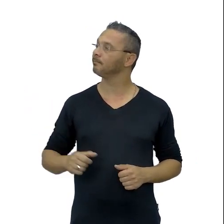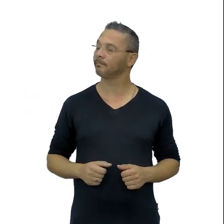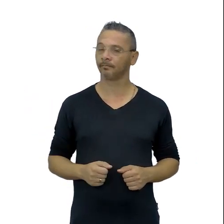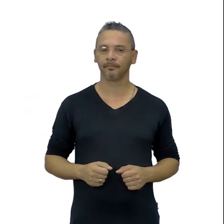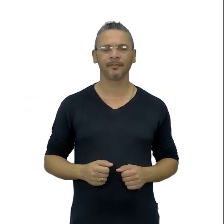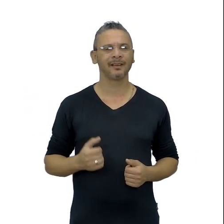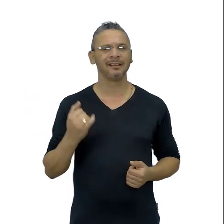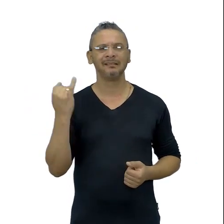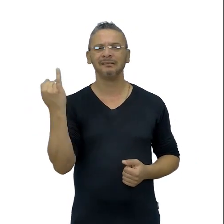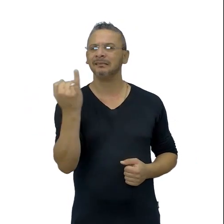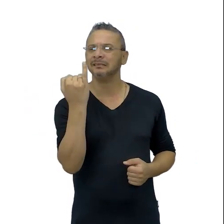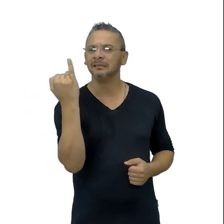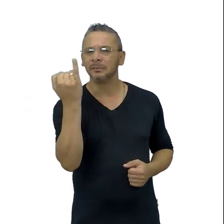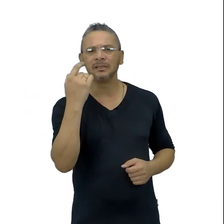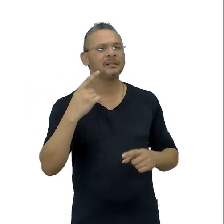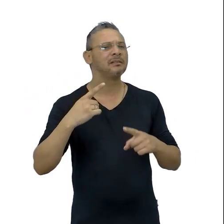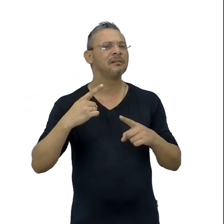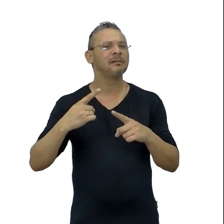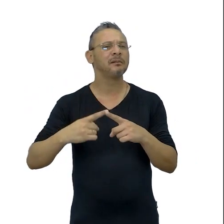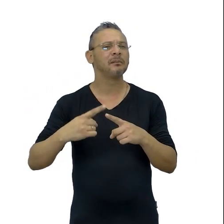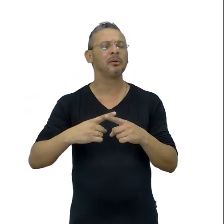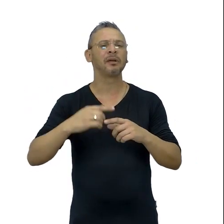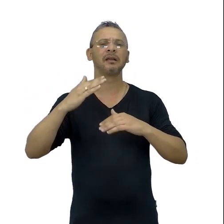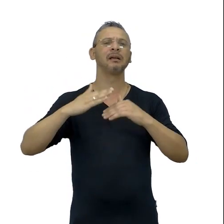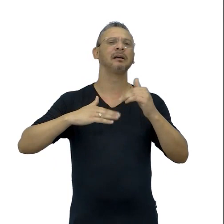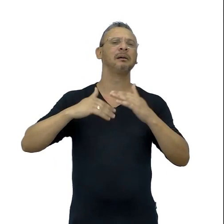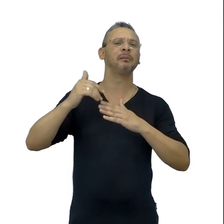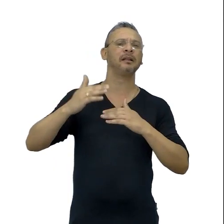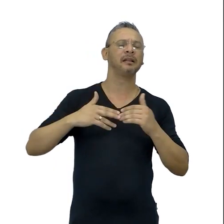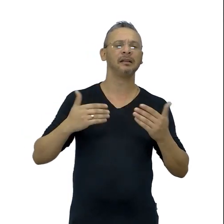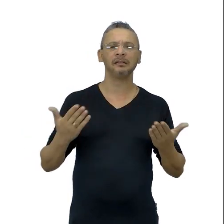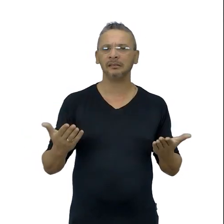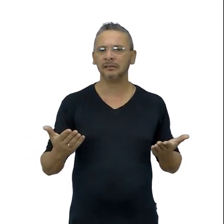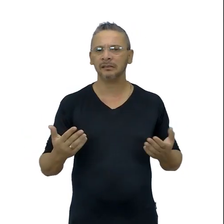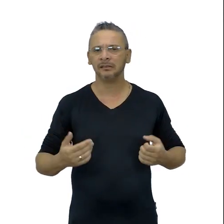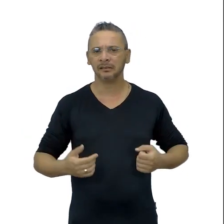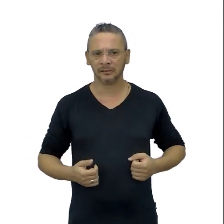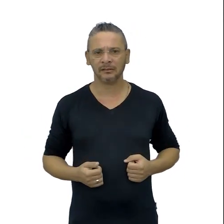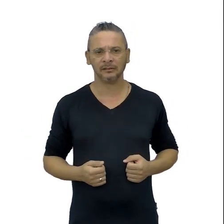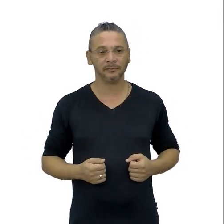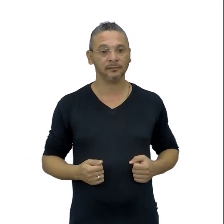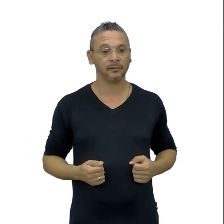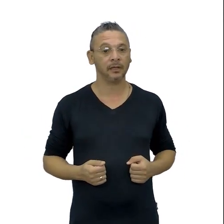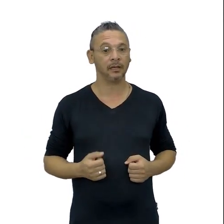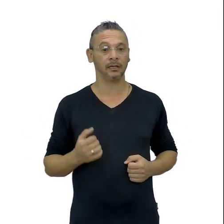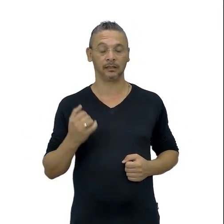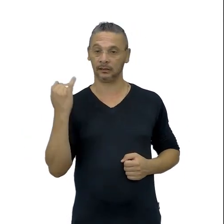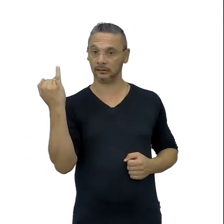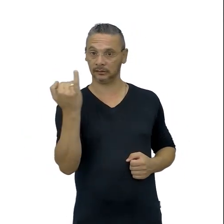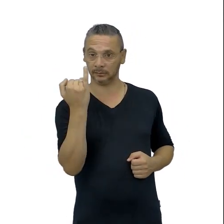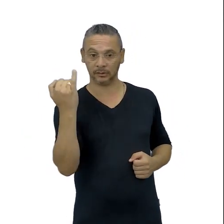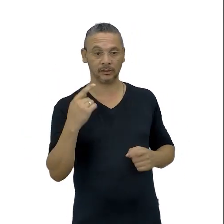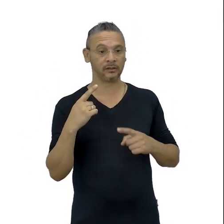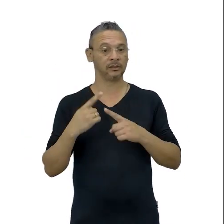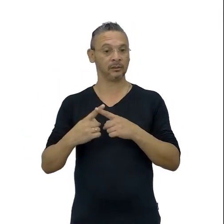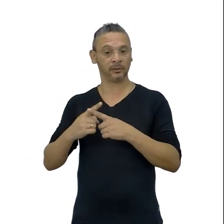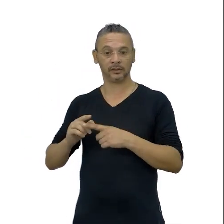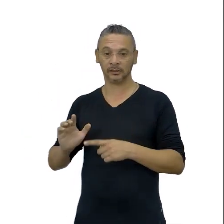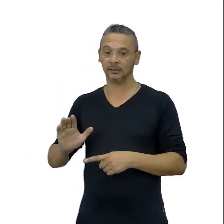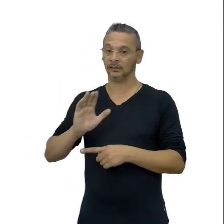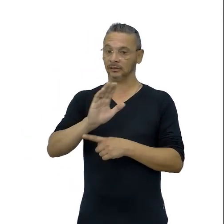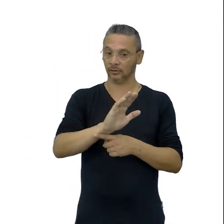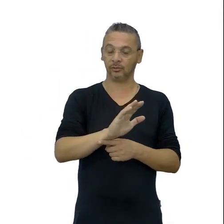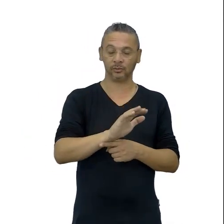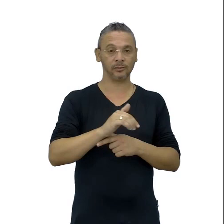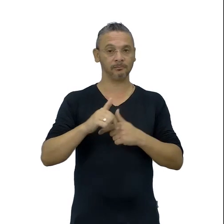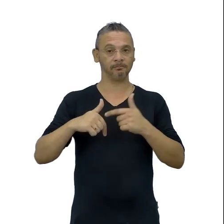Por que é importante priorizar as habilidades essenciais do currículo? Porque elas foram construídas para fortalecer o processo